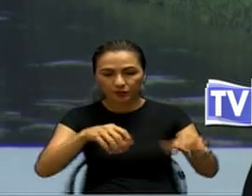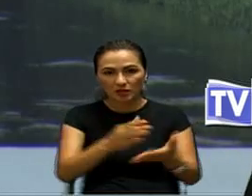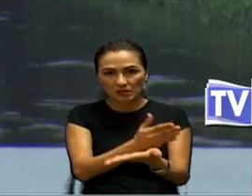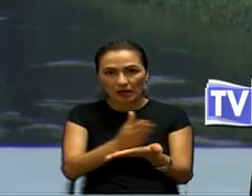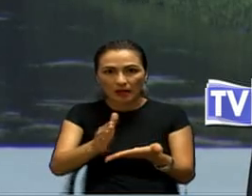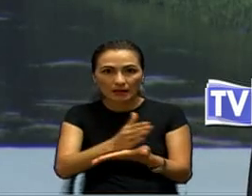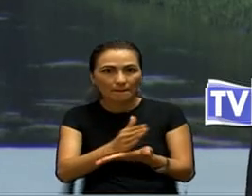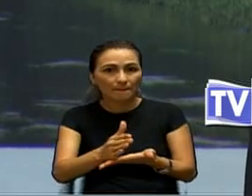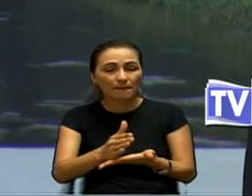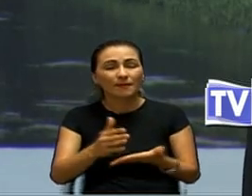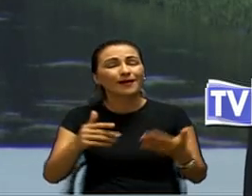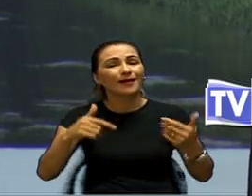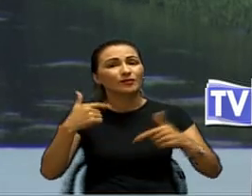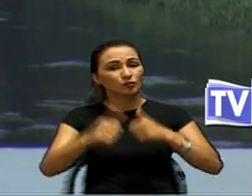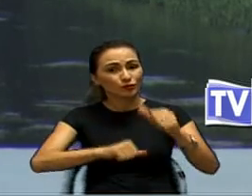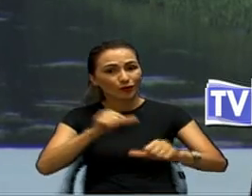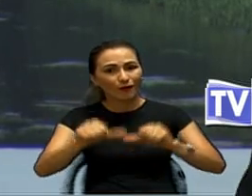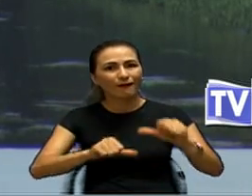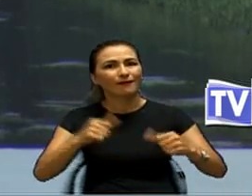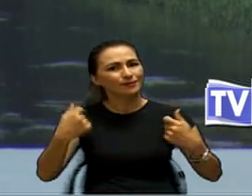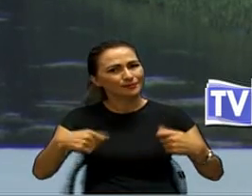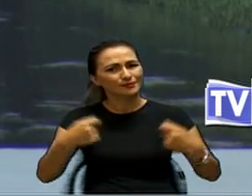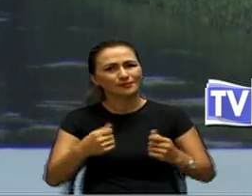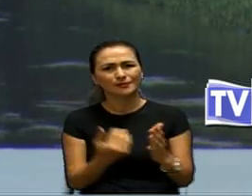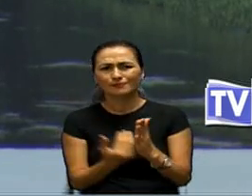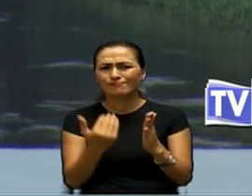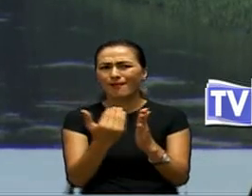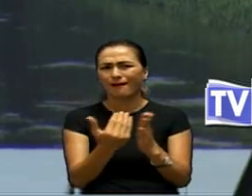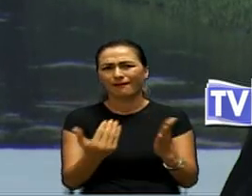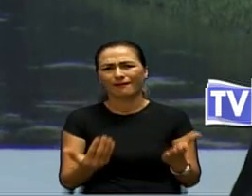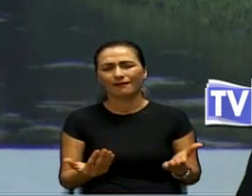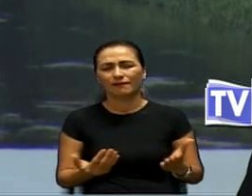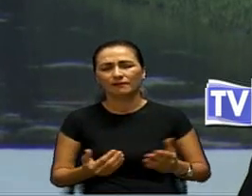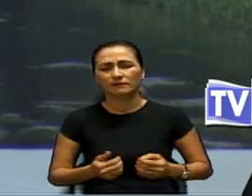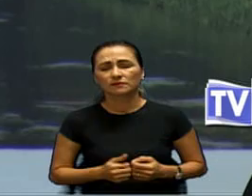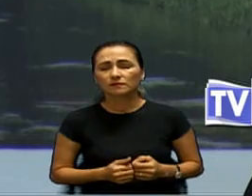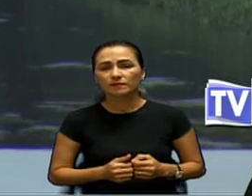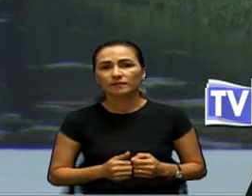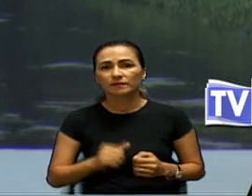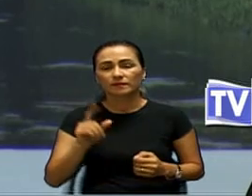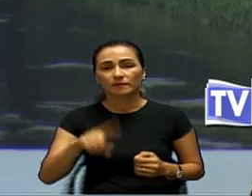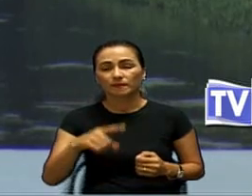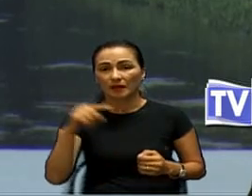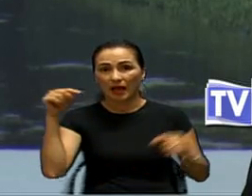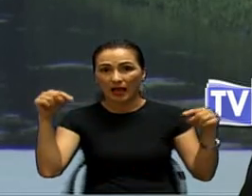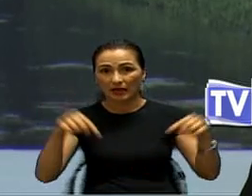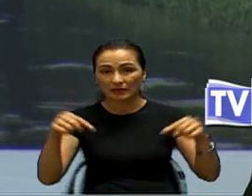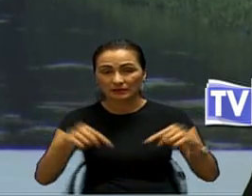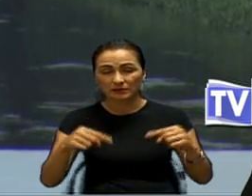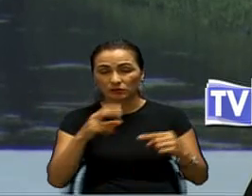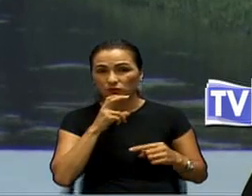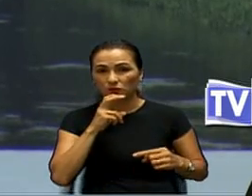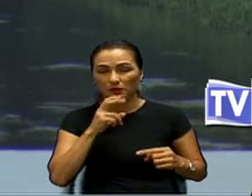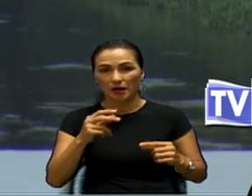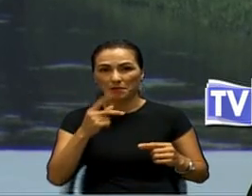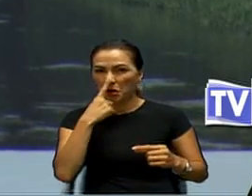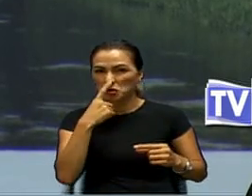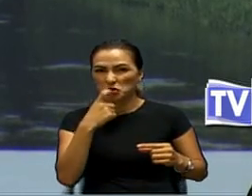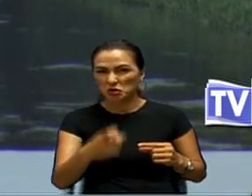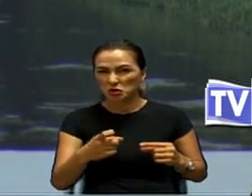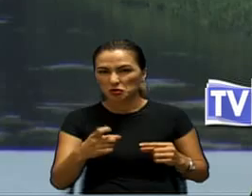aconteceu. Sorocaba continua sendo uma das piores cidades hoje em percentual de lixo reciclado. Então, se for vir para